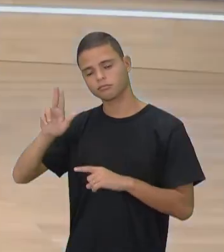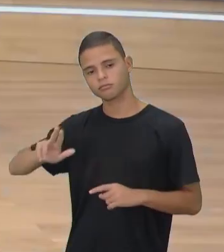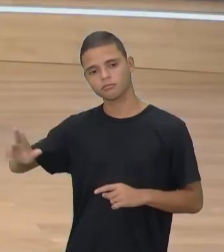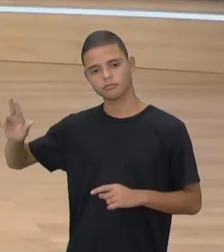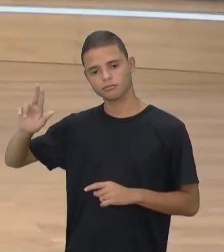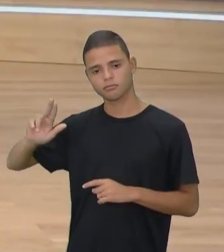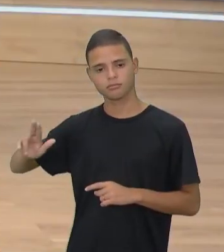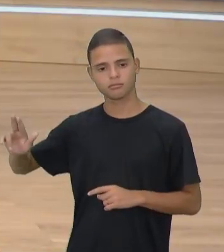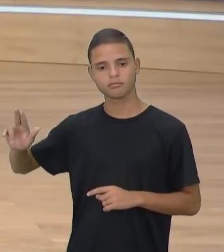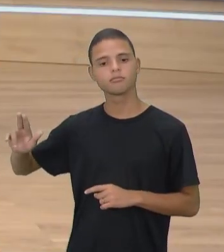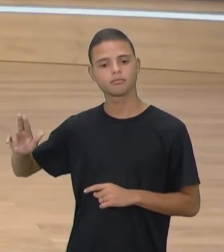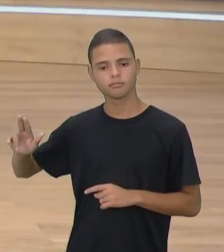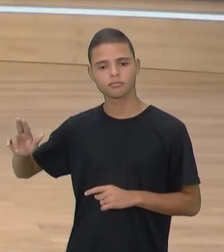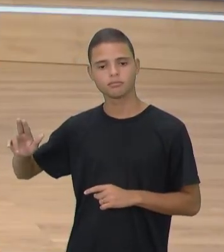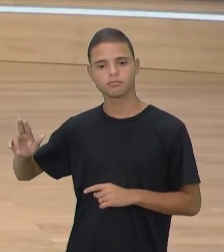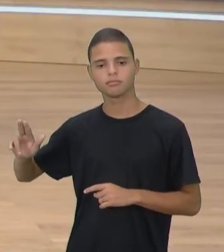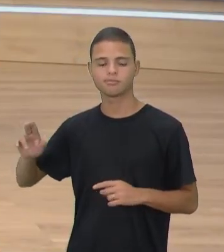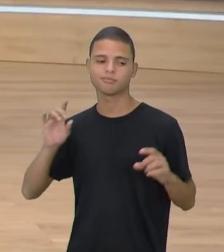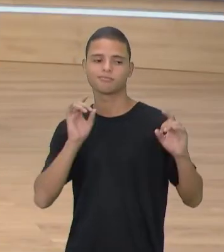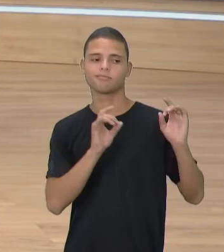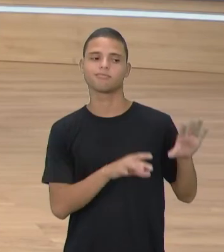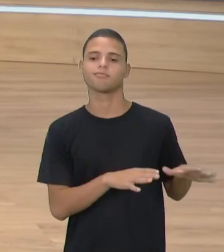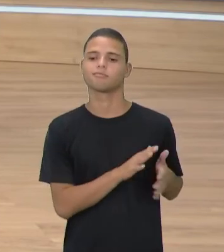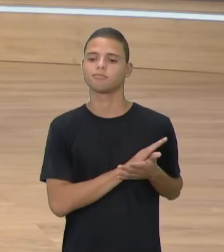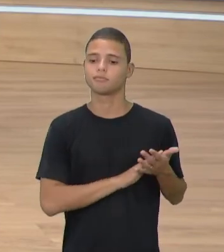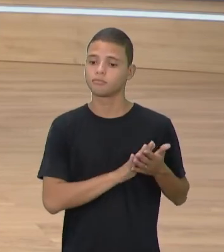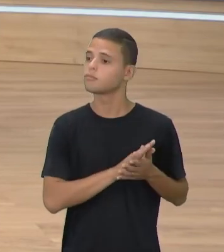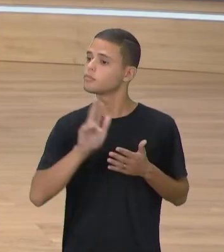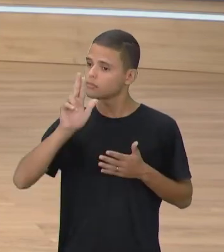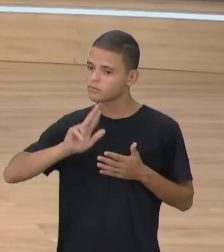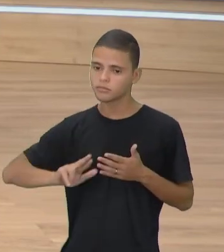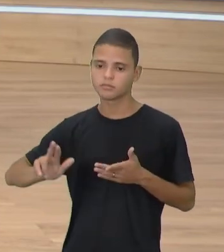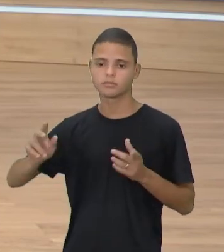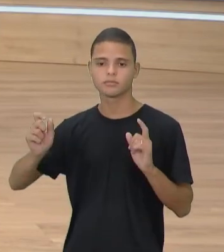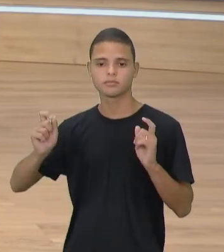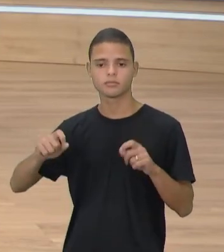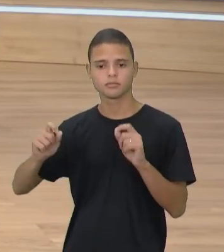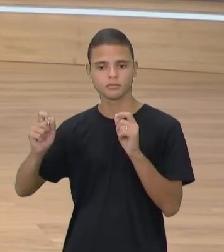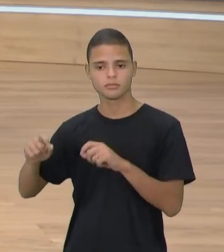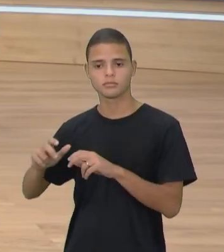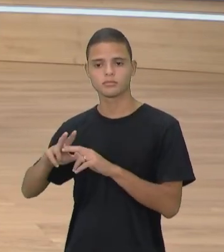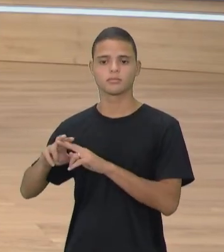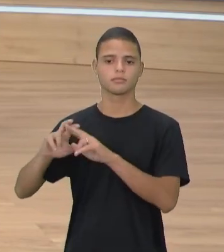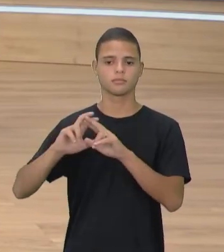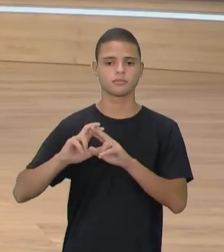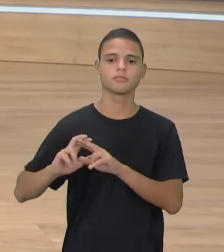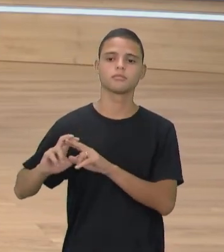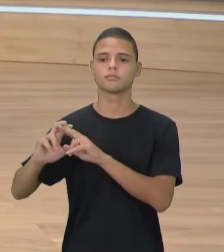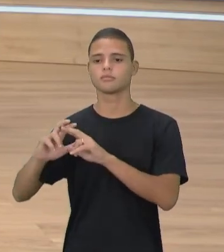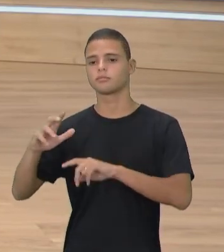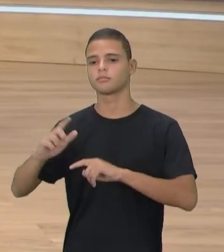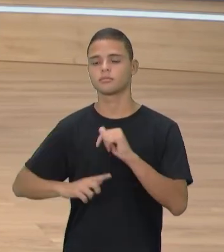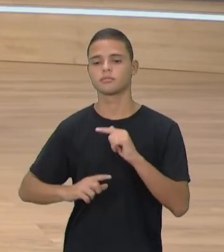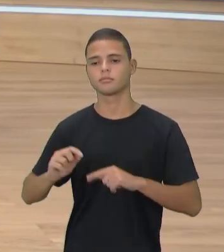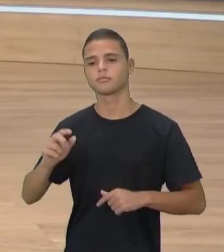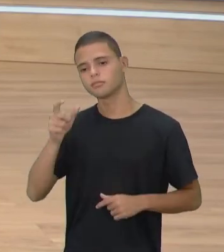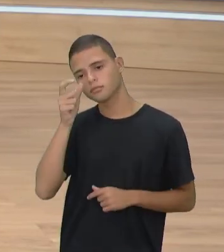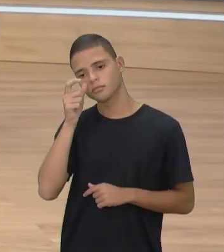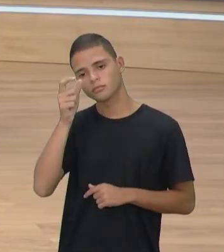usados, mostrando que não se desperdiçava nada. Exatamente. É a reutilização de materiais. Interessante isso